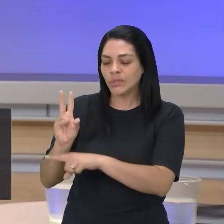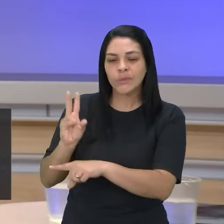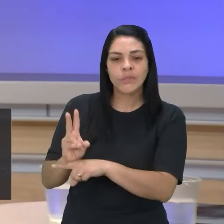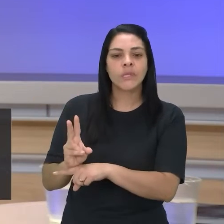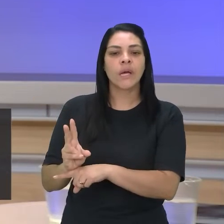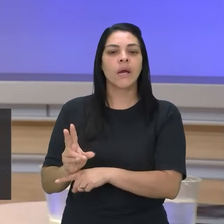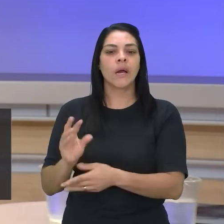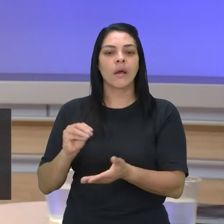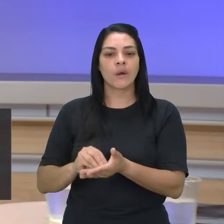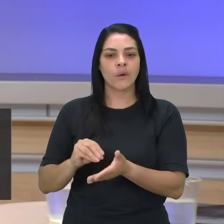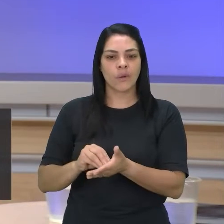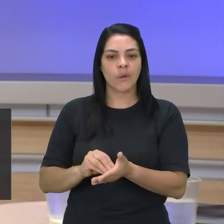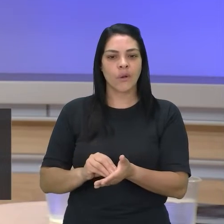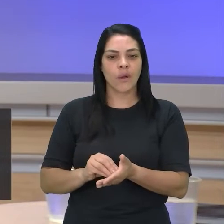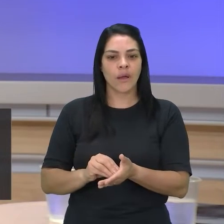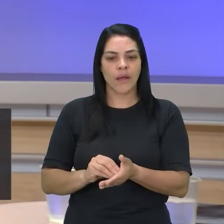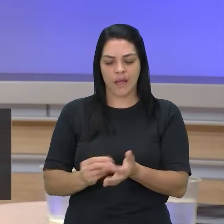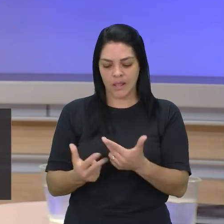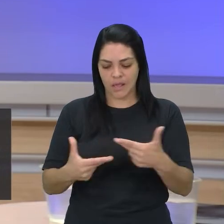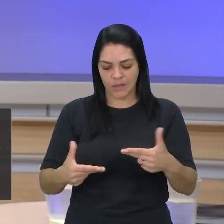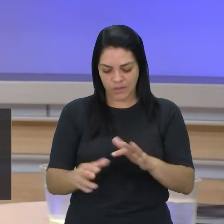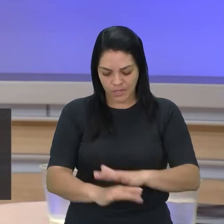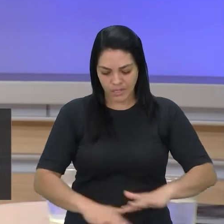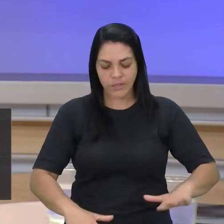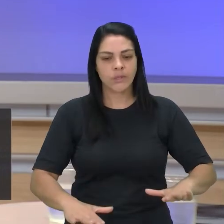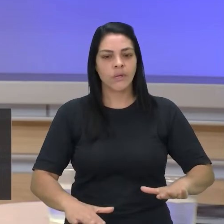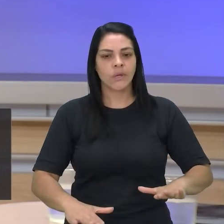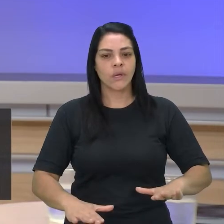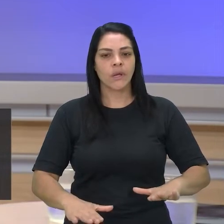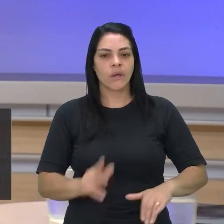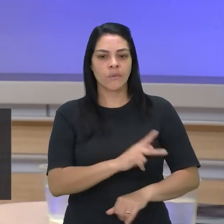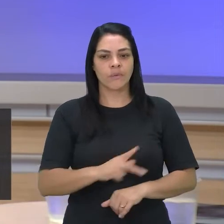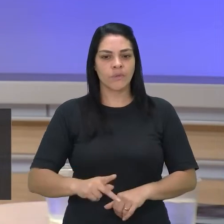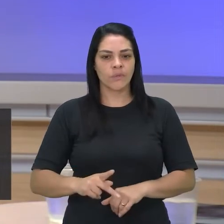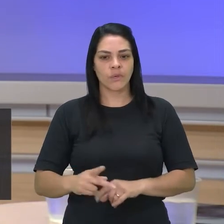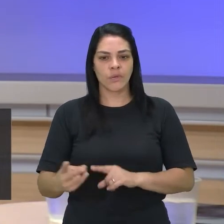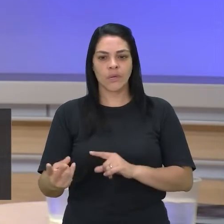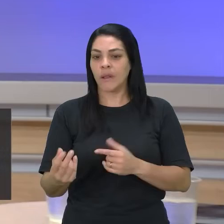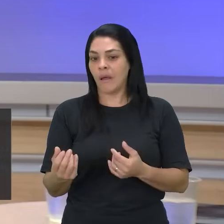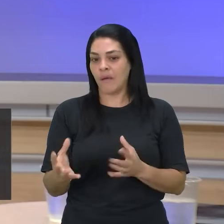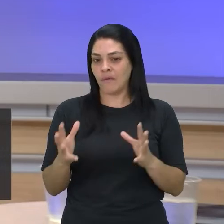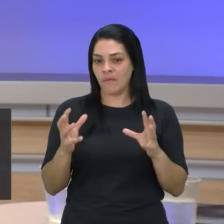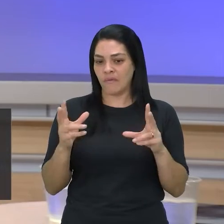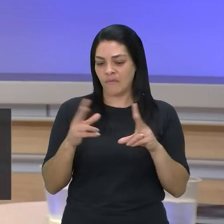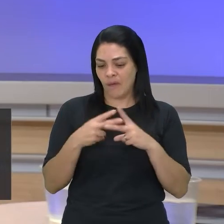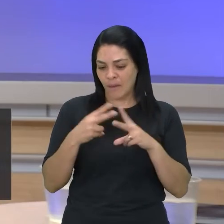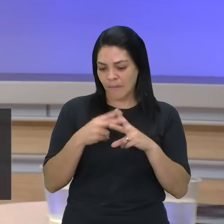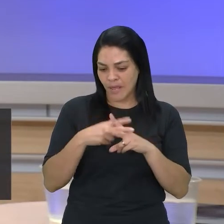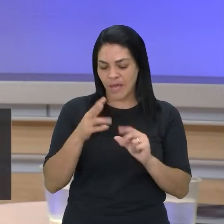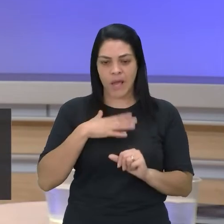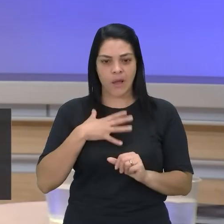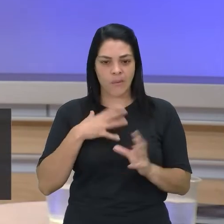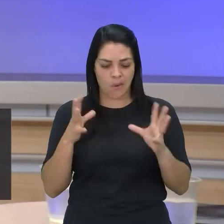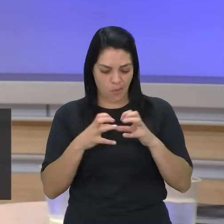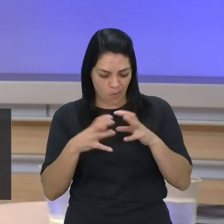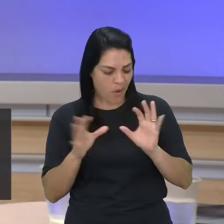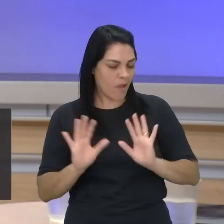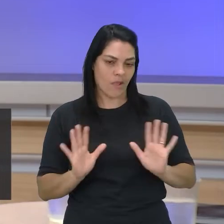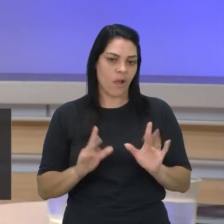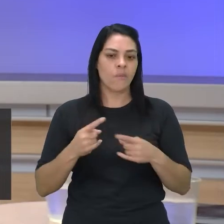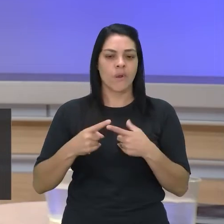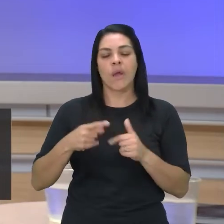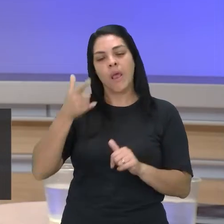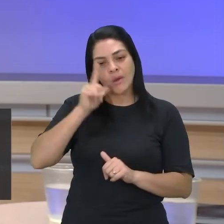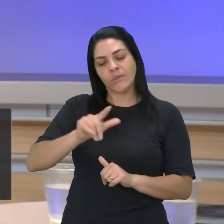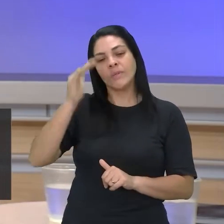um resíduo no chão, não, porque vai brigar, o professor vai brigar comigo. Não, é porque ela realmente entendeu a importância de mudar a